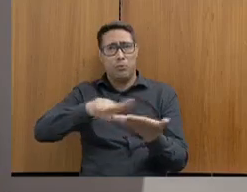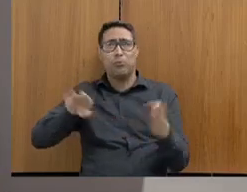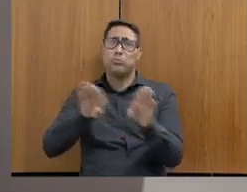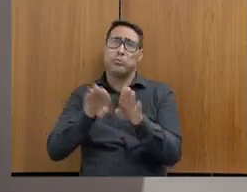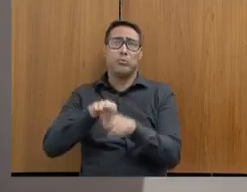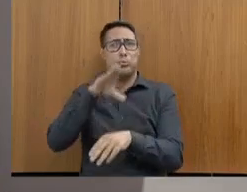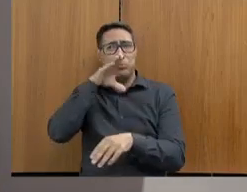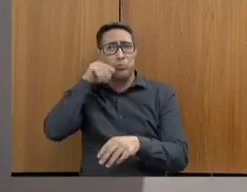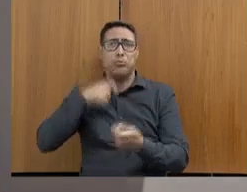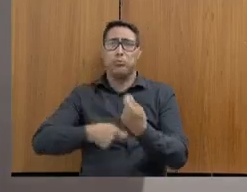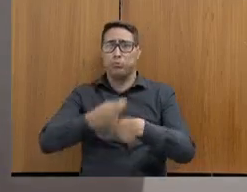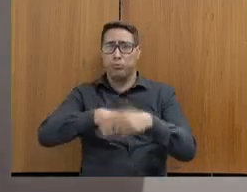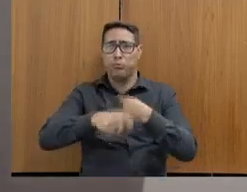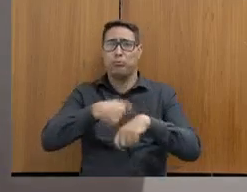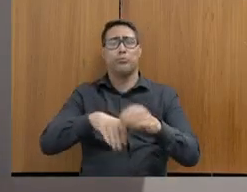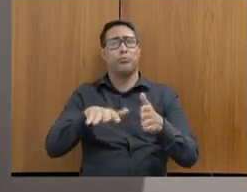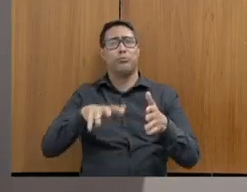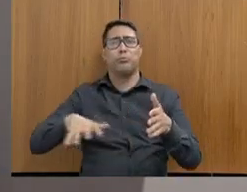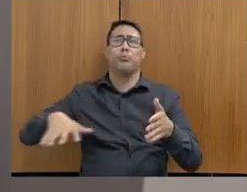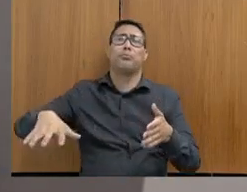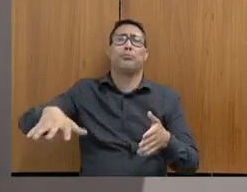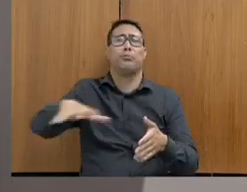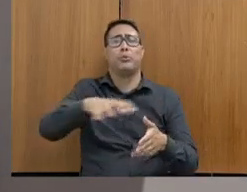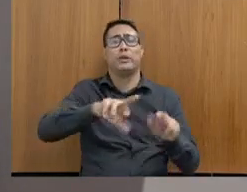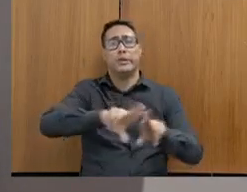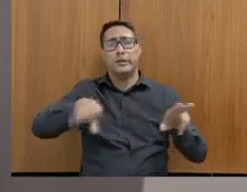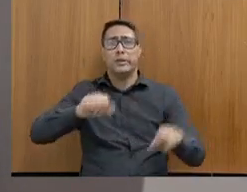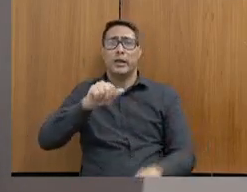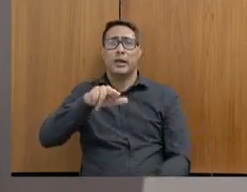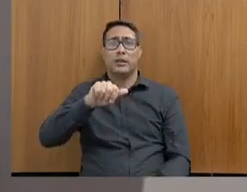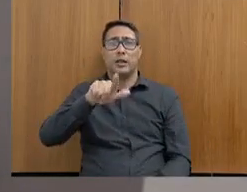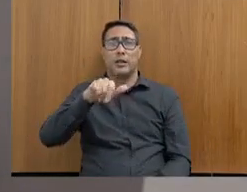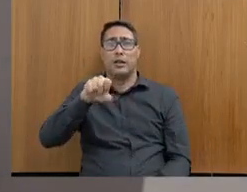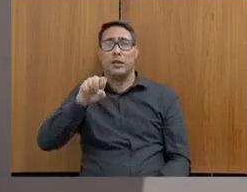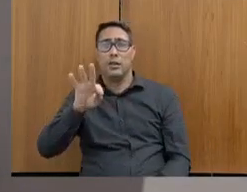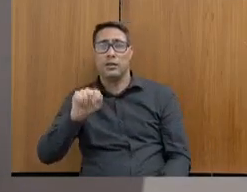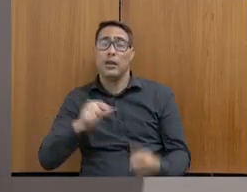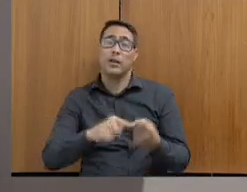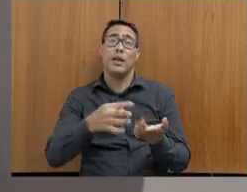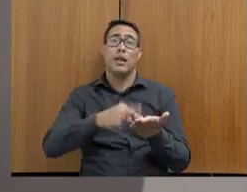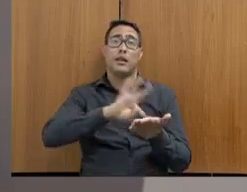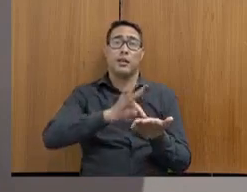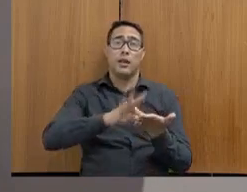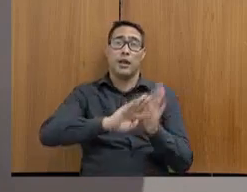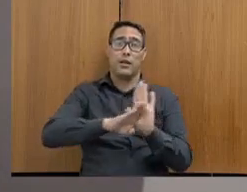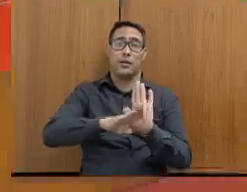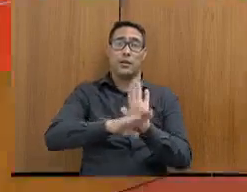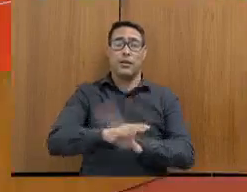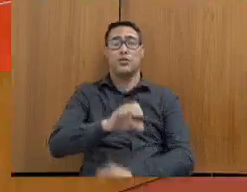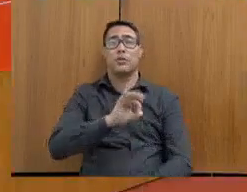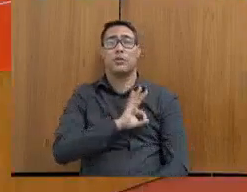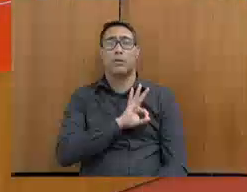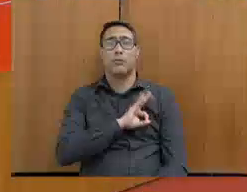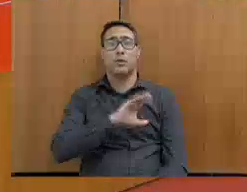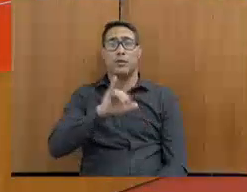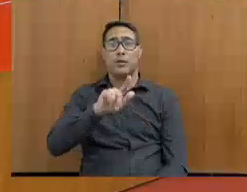das carreiras administrativas de analista da Polícia Civil e técnico assistente da Polícia Civil